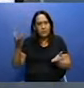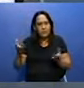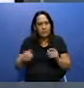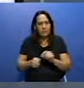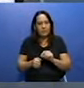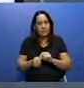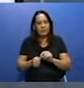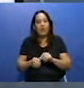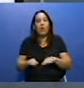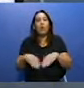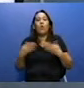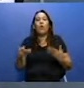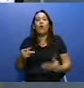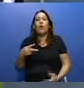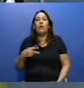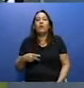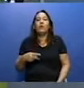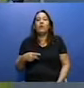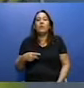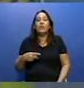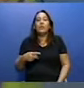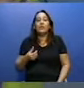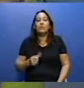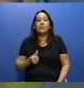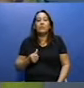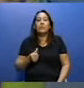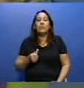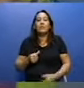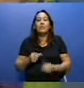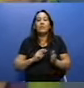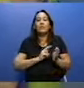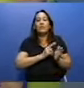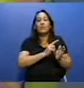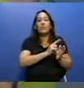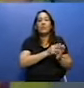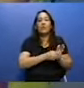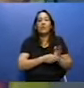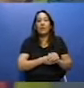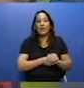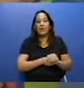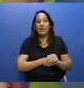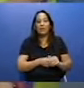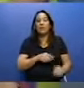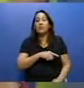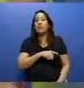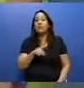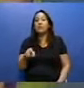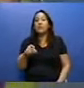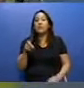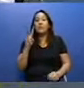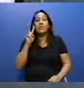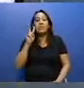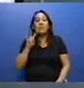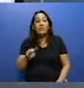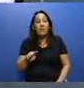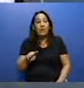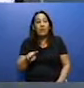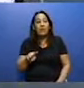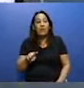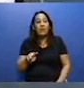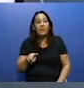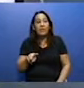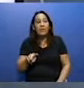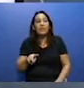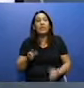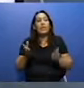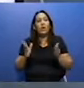a 16ª figura? Desenha. Só que se vocês perceberem, eu já passei